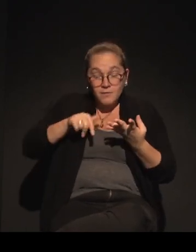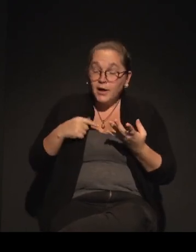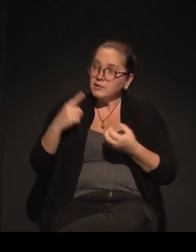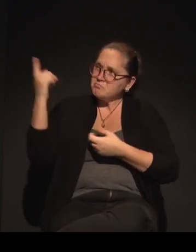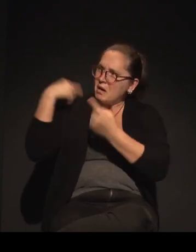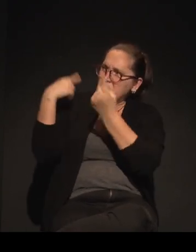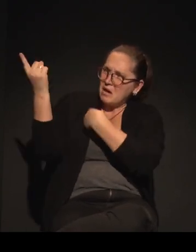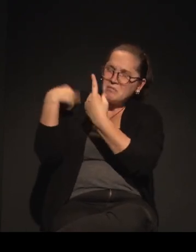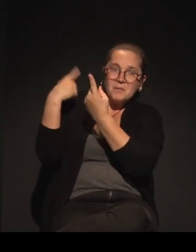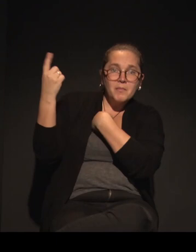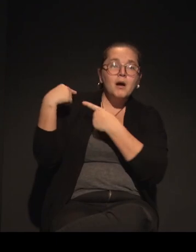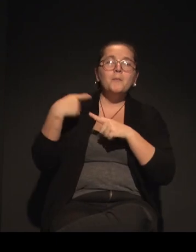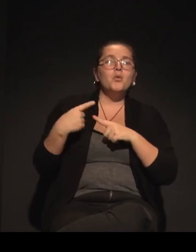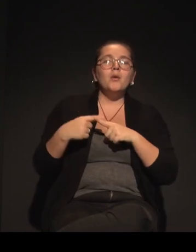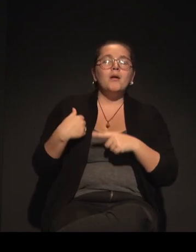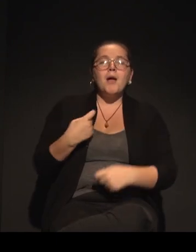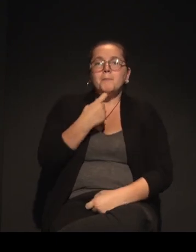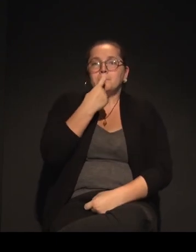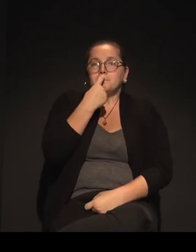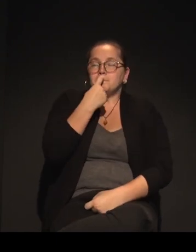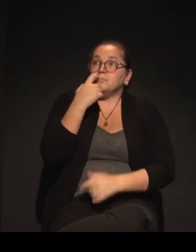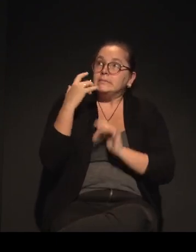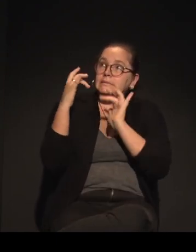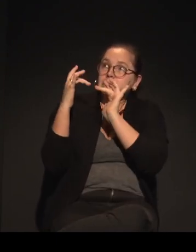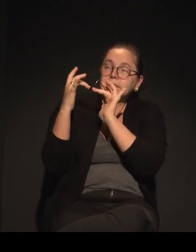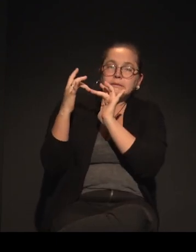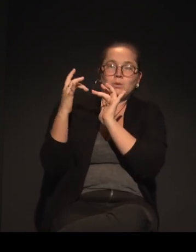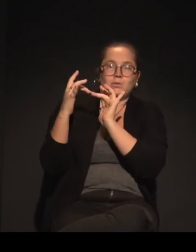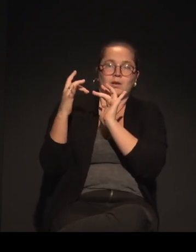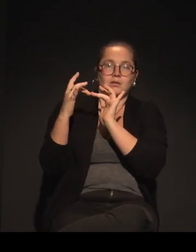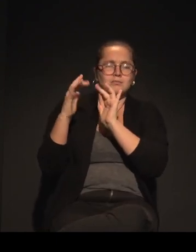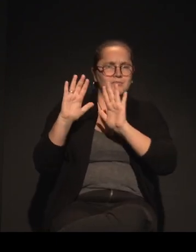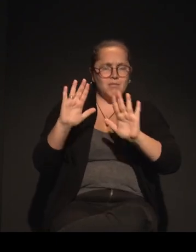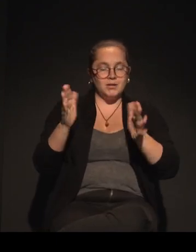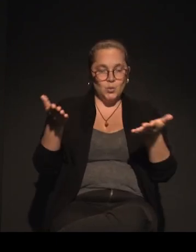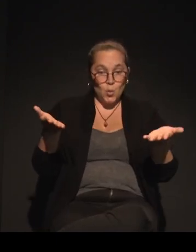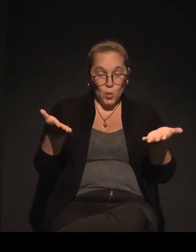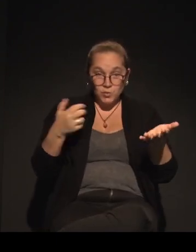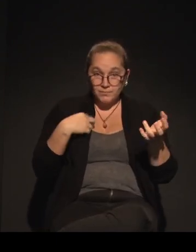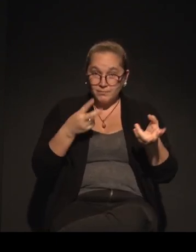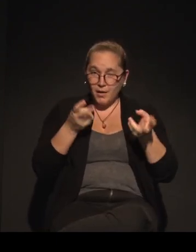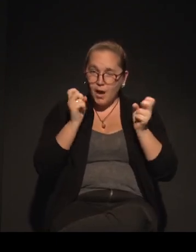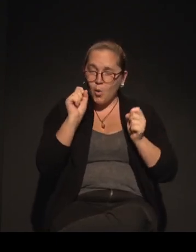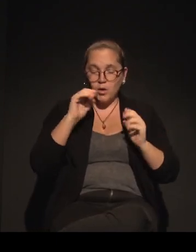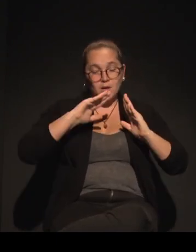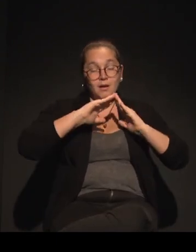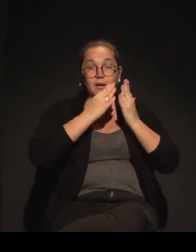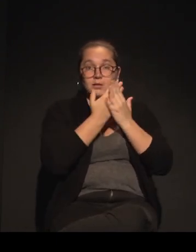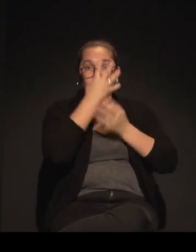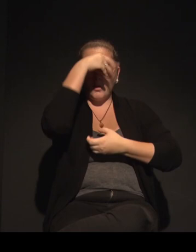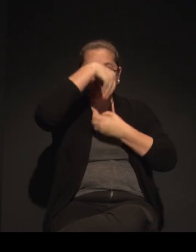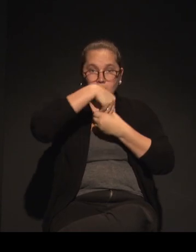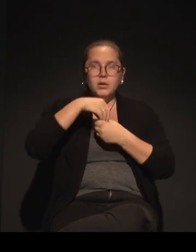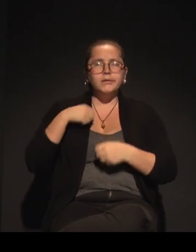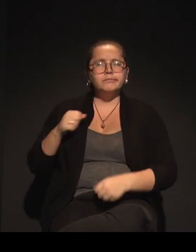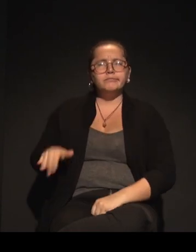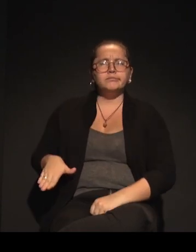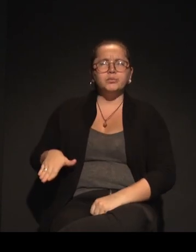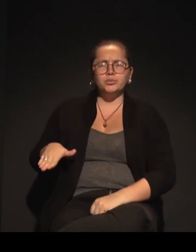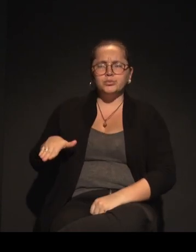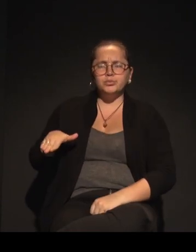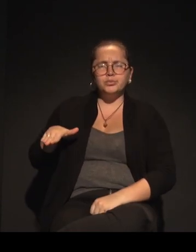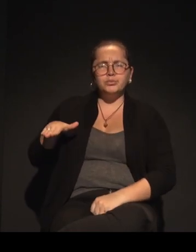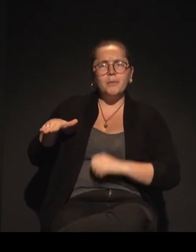mesmo próximo ano mas hoje é ensinada na escola é é desde criança é